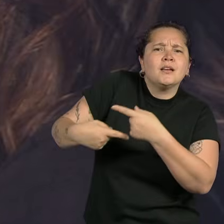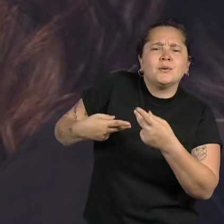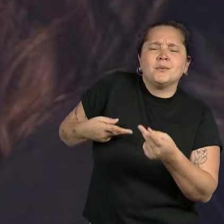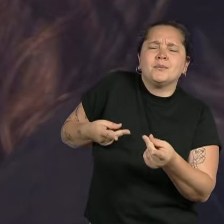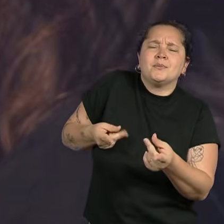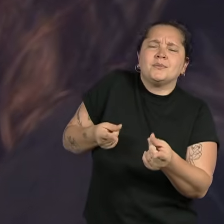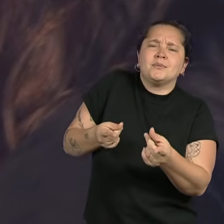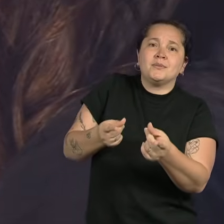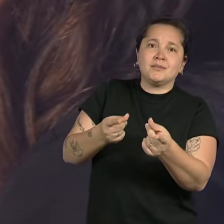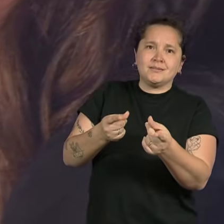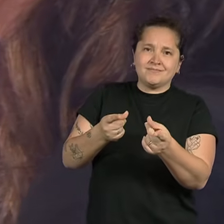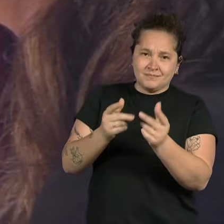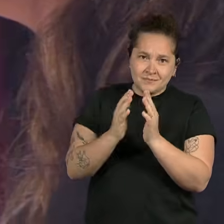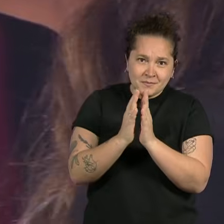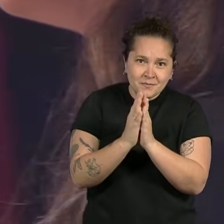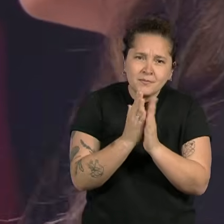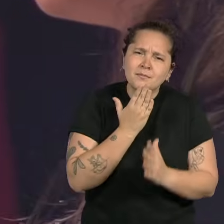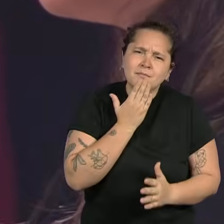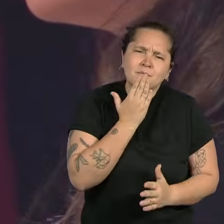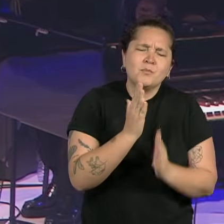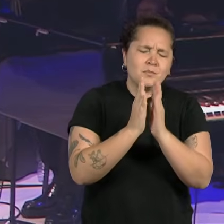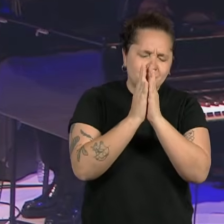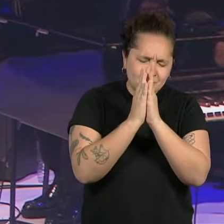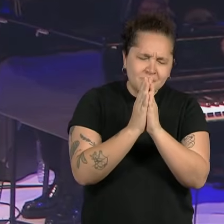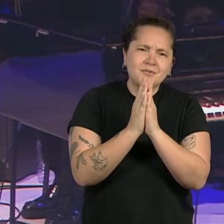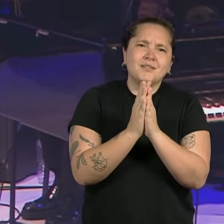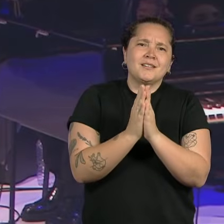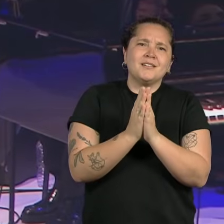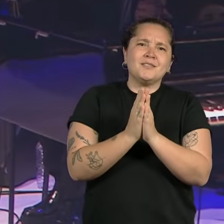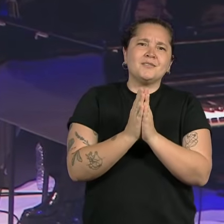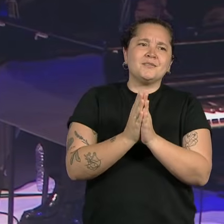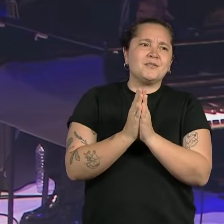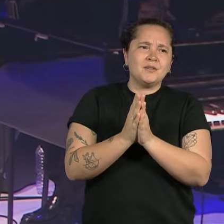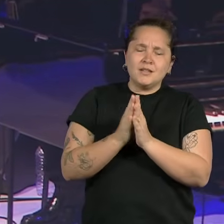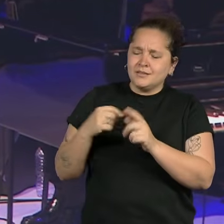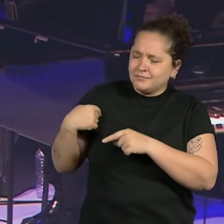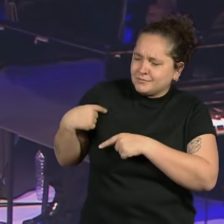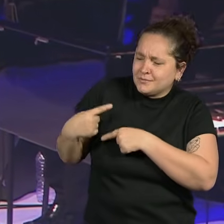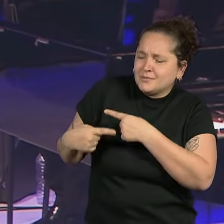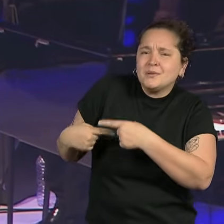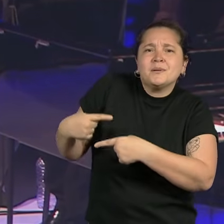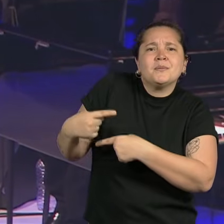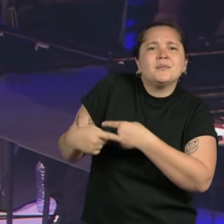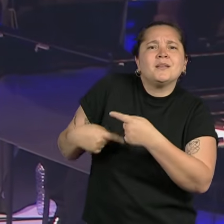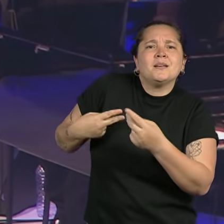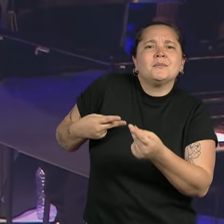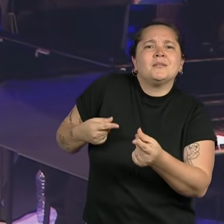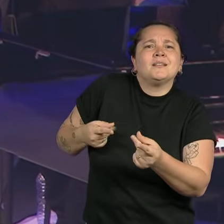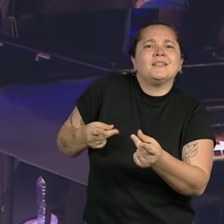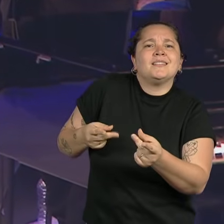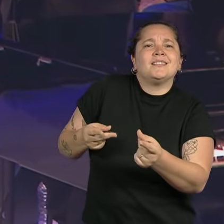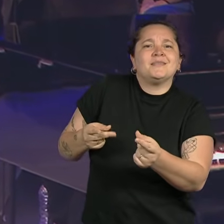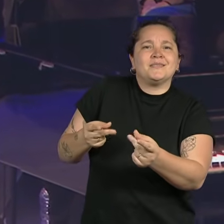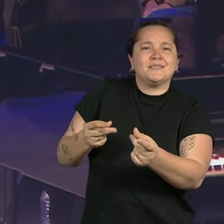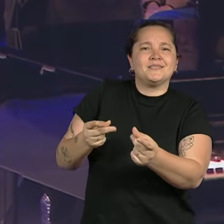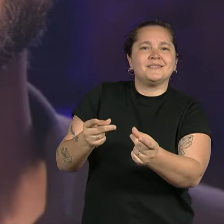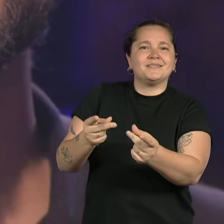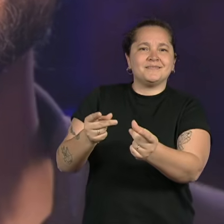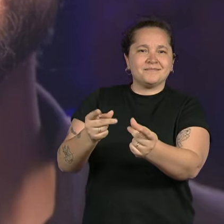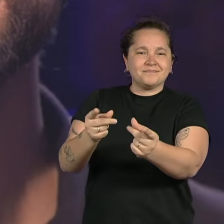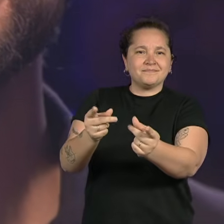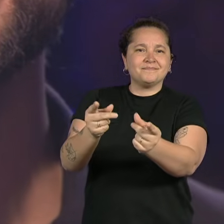tempo, tempo. Vou te fazer um pedido. Tempo, tempo, tempo,